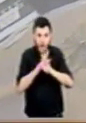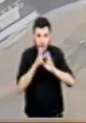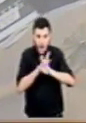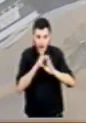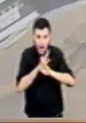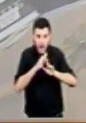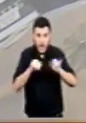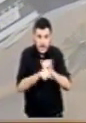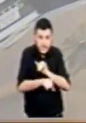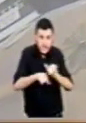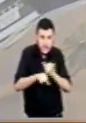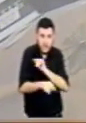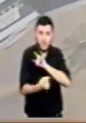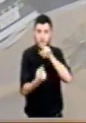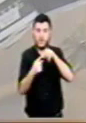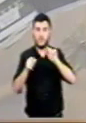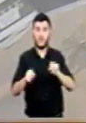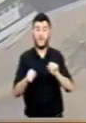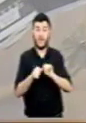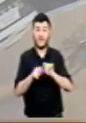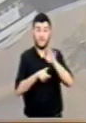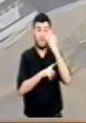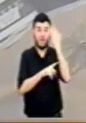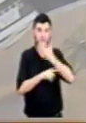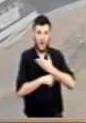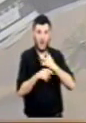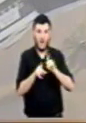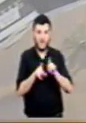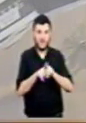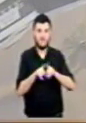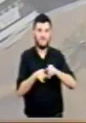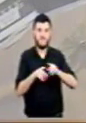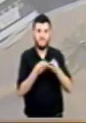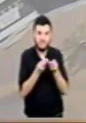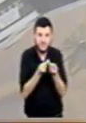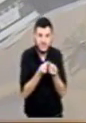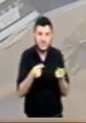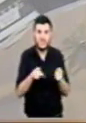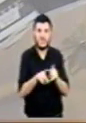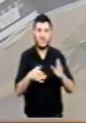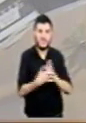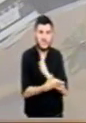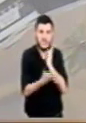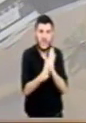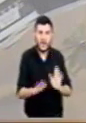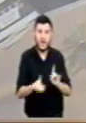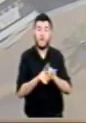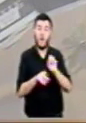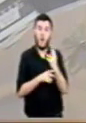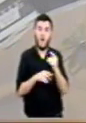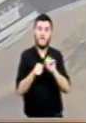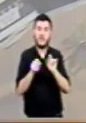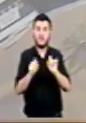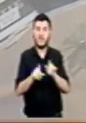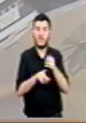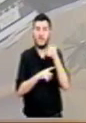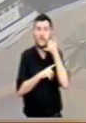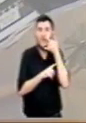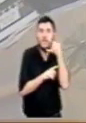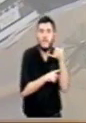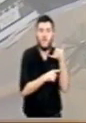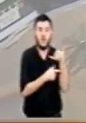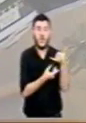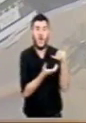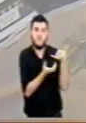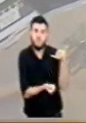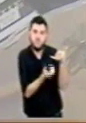direcionadas a frustrar a realização de interceptações telefônicas ou escutas ambientais, sendo que, na ótica